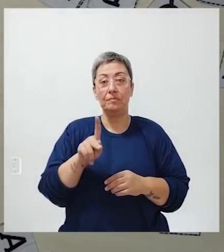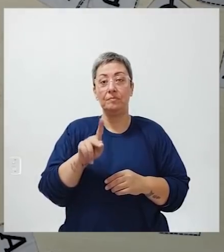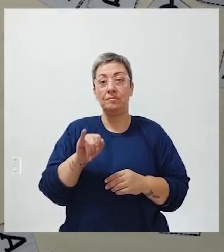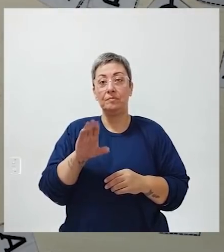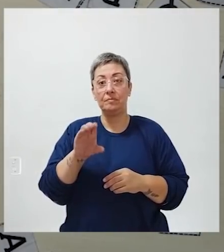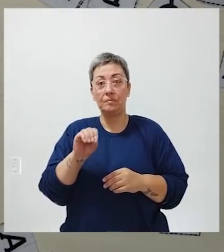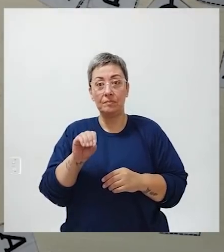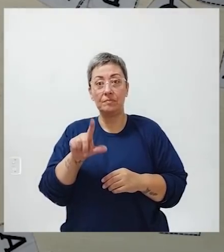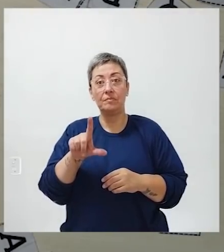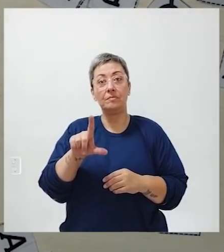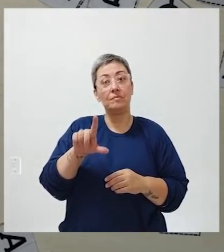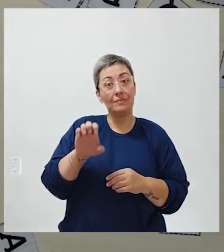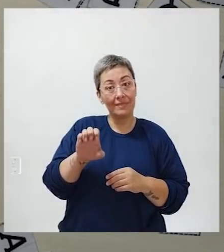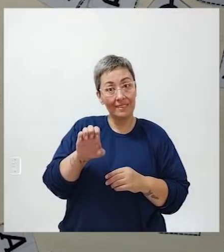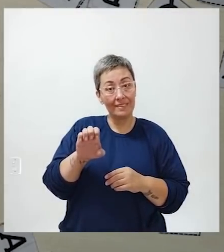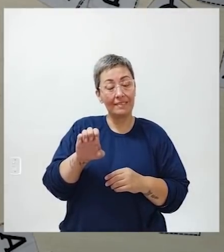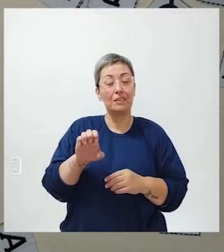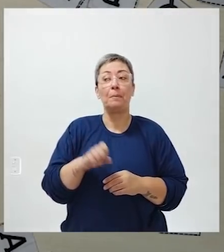Picolé.